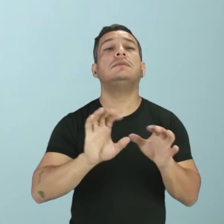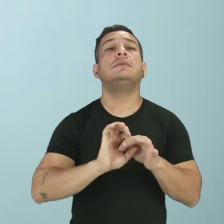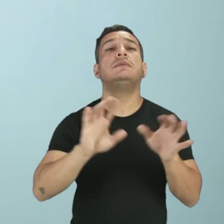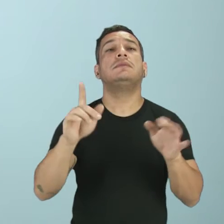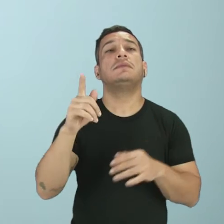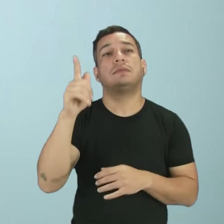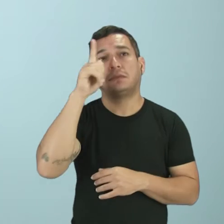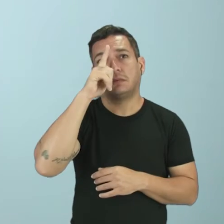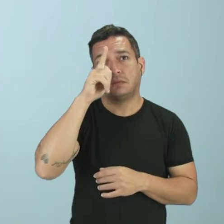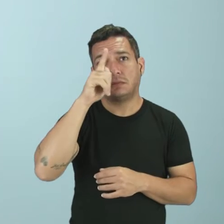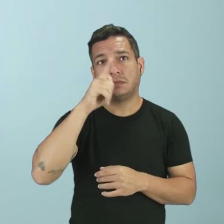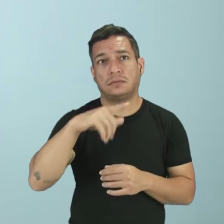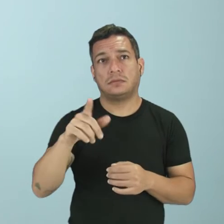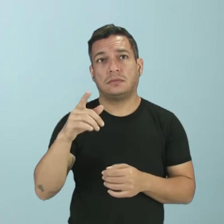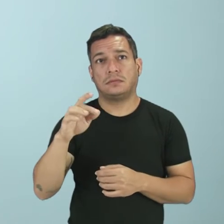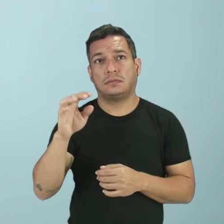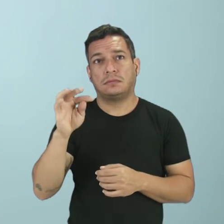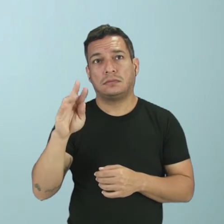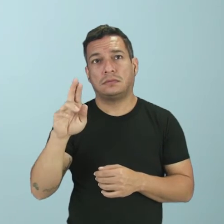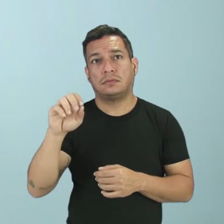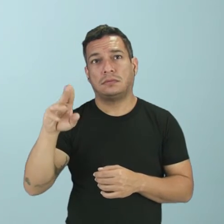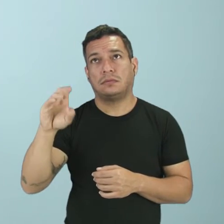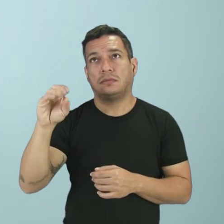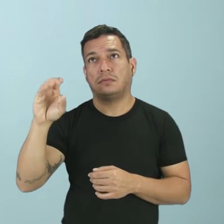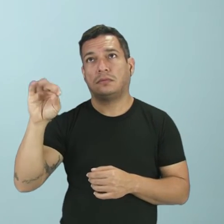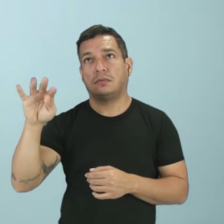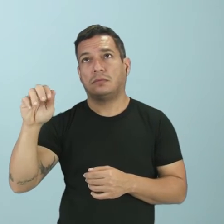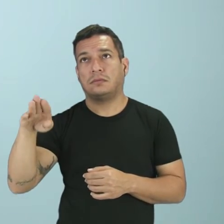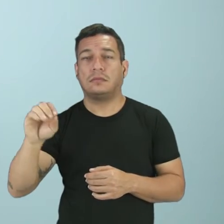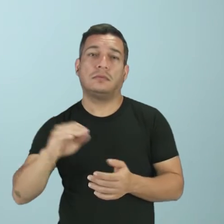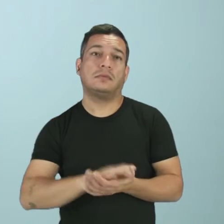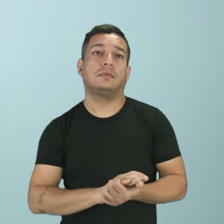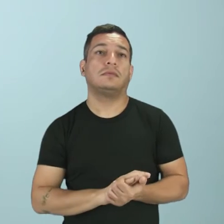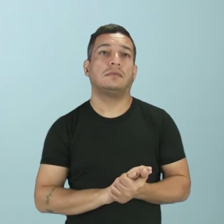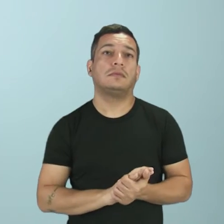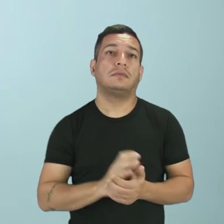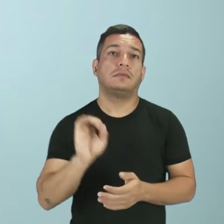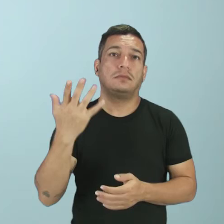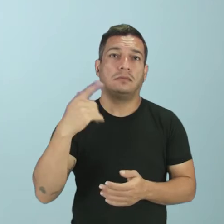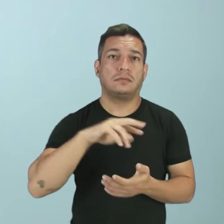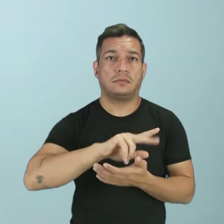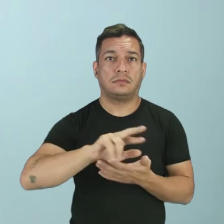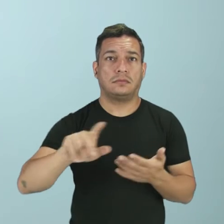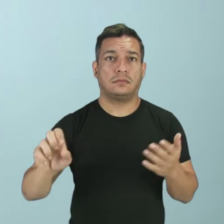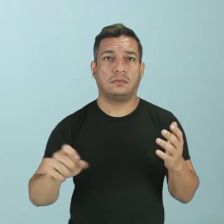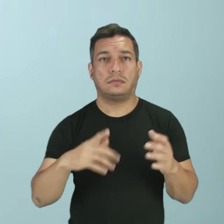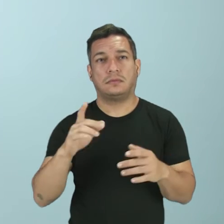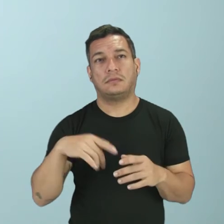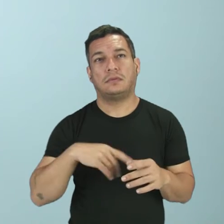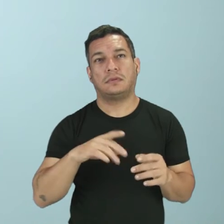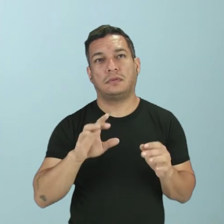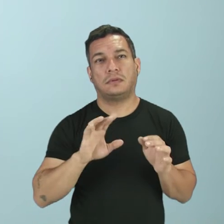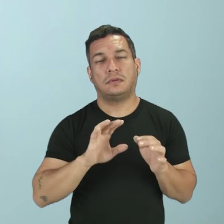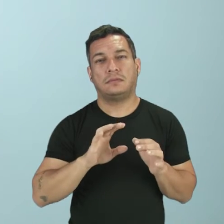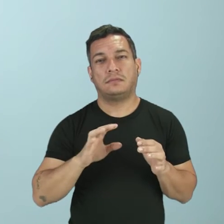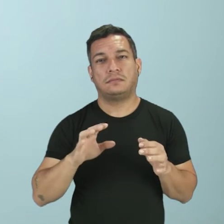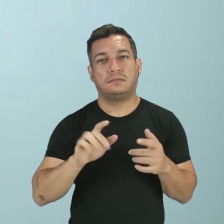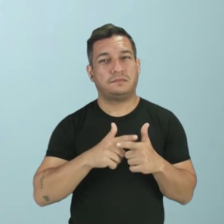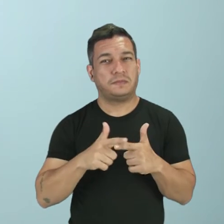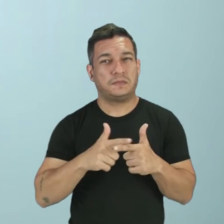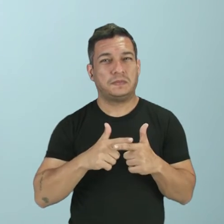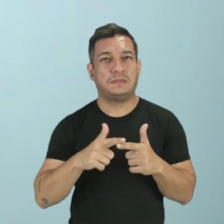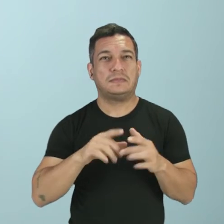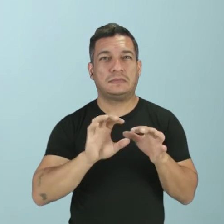libertou a Grécia do Império Turco-Otomano, né? Aconteceram várias agitações liberais durante